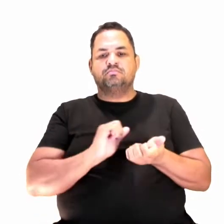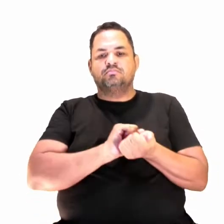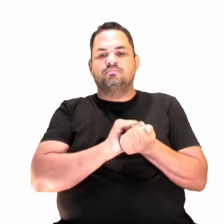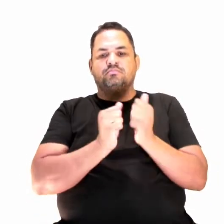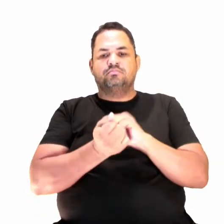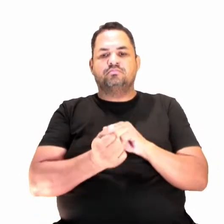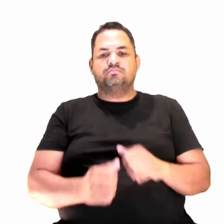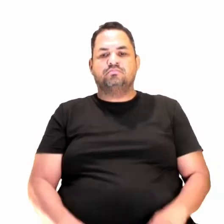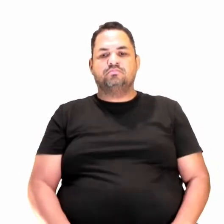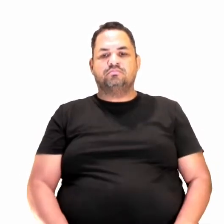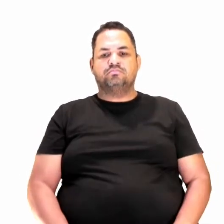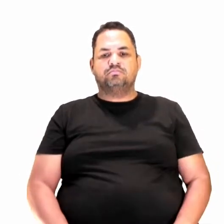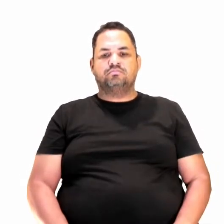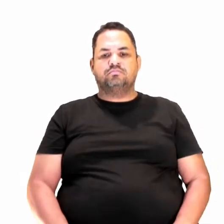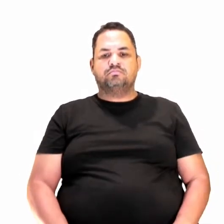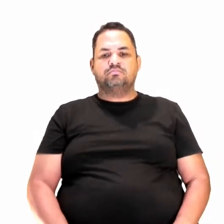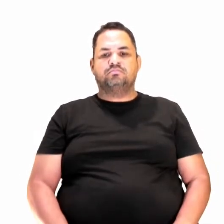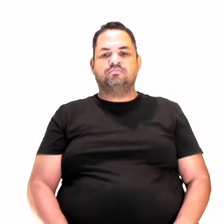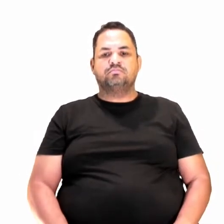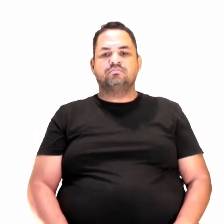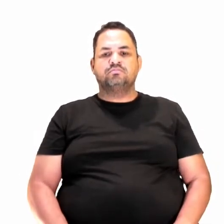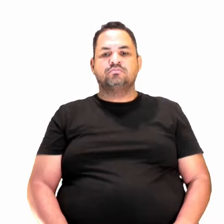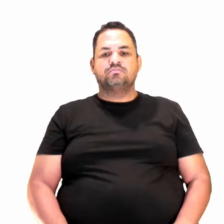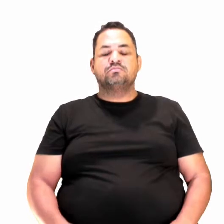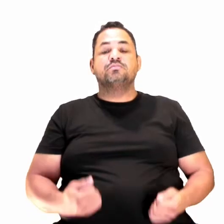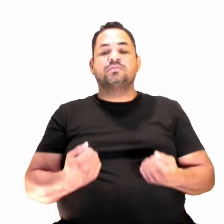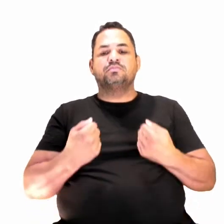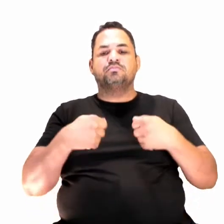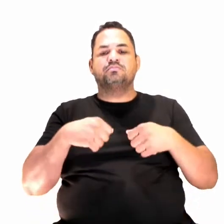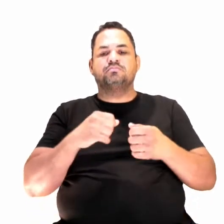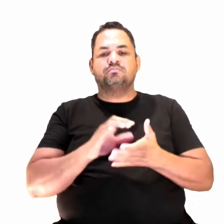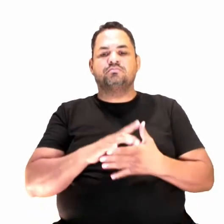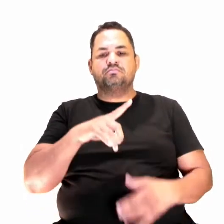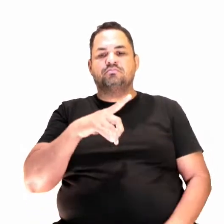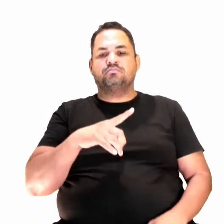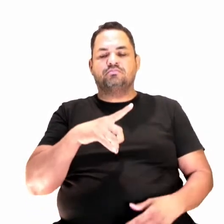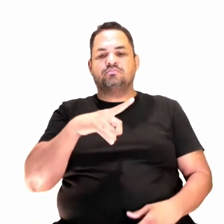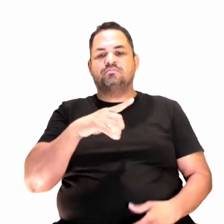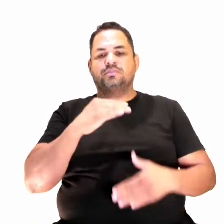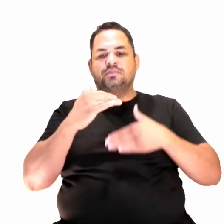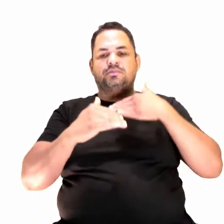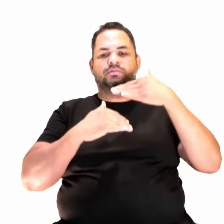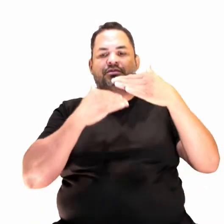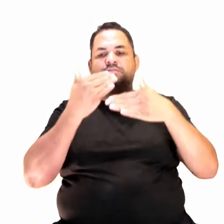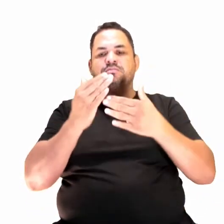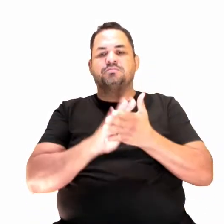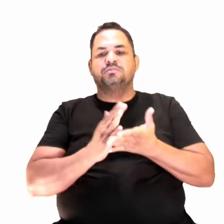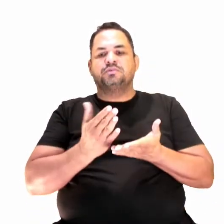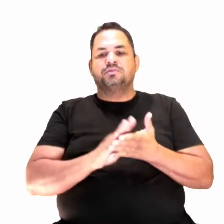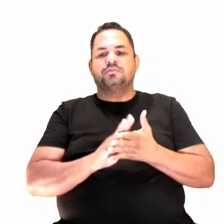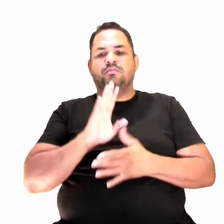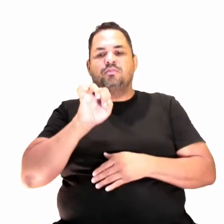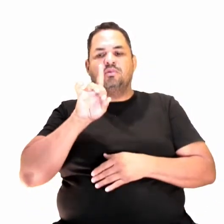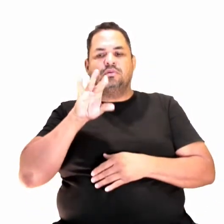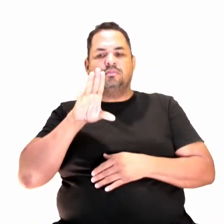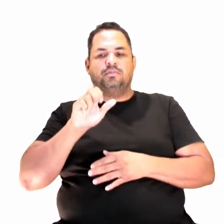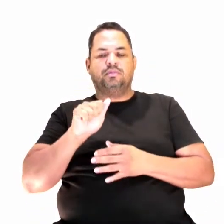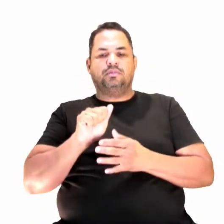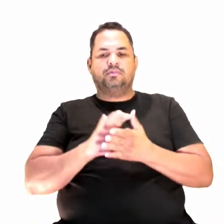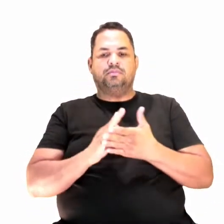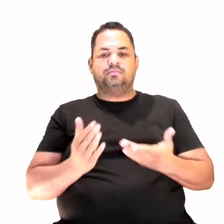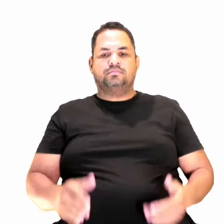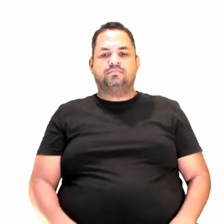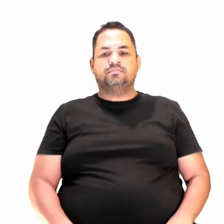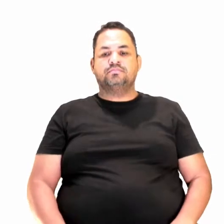You could be develop bulimia. Você pode estar desenvolvendo bulimia. Aqui a ideia não seria legal usar o could